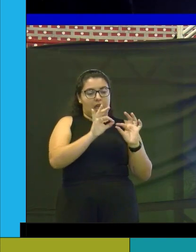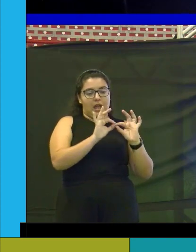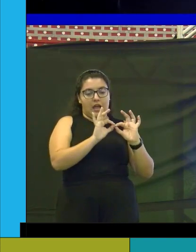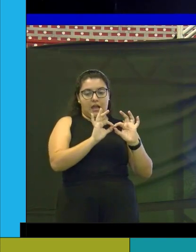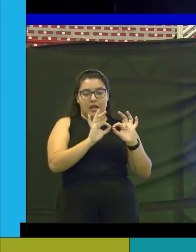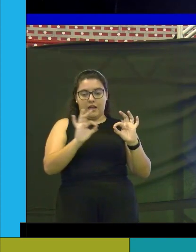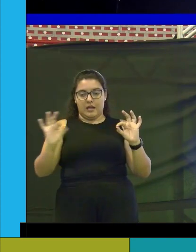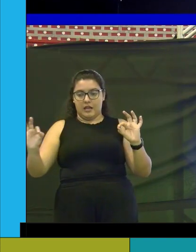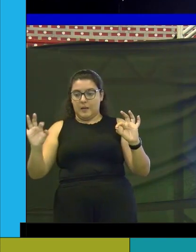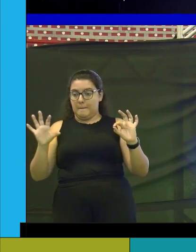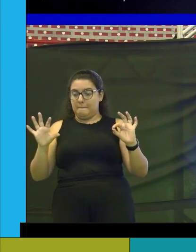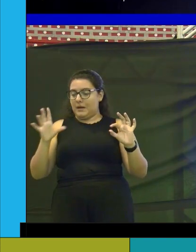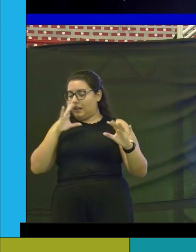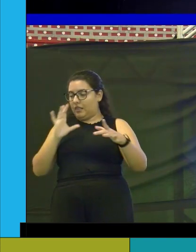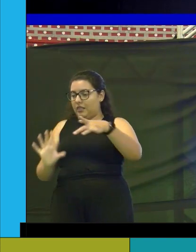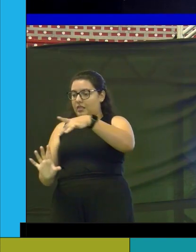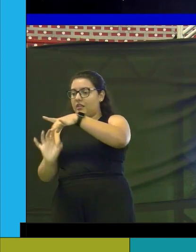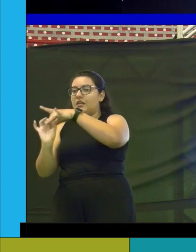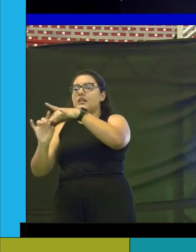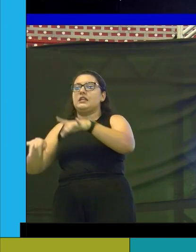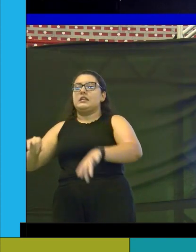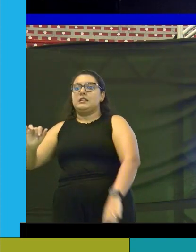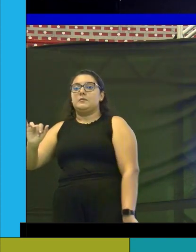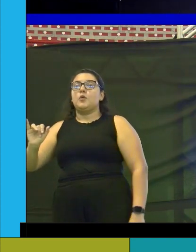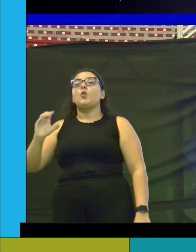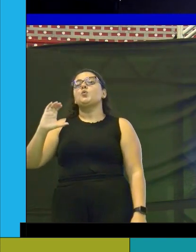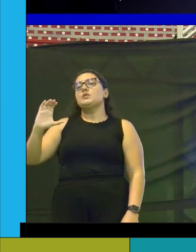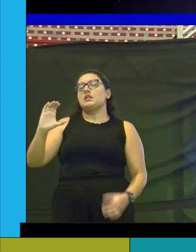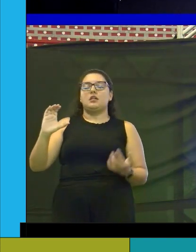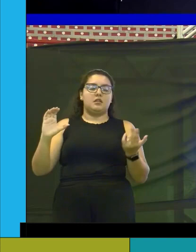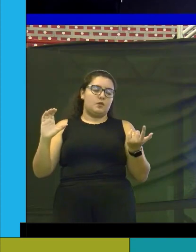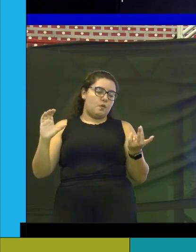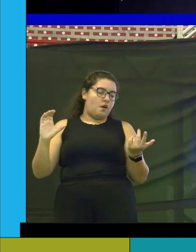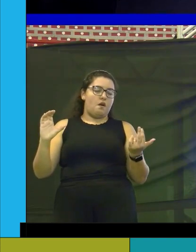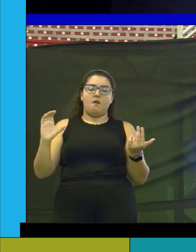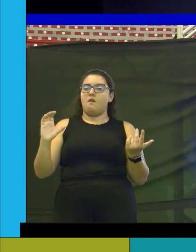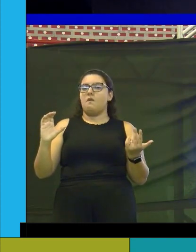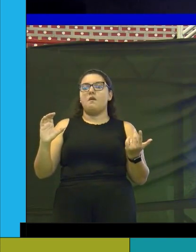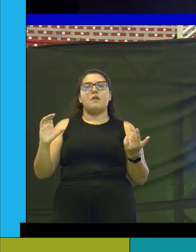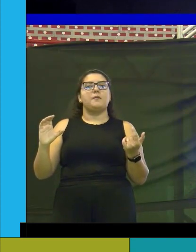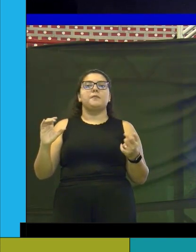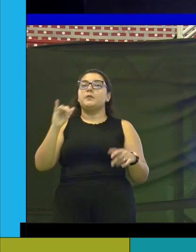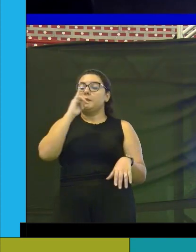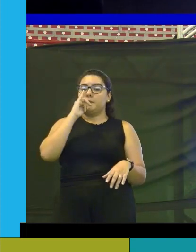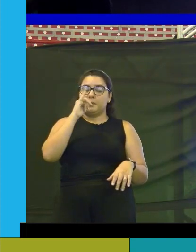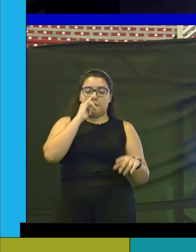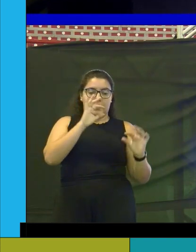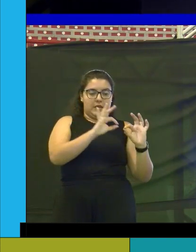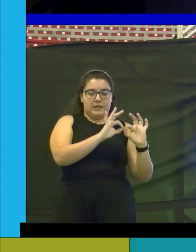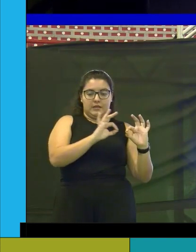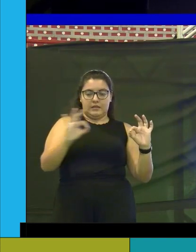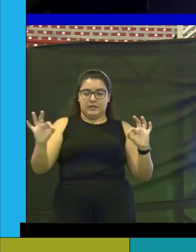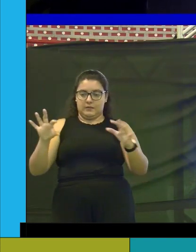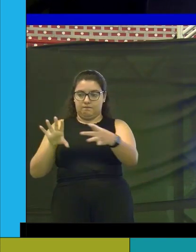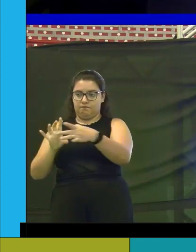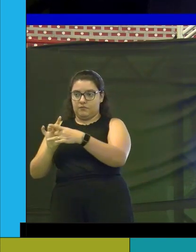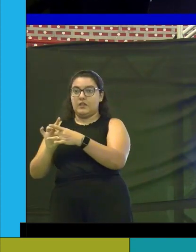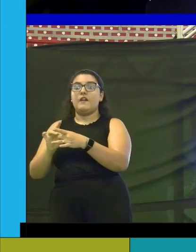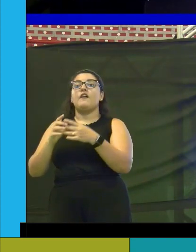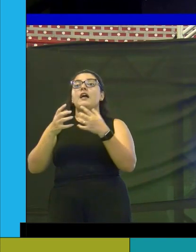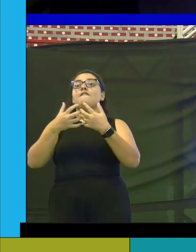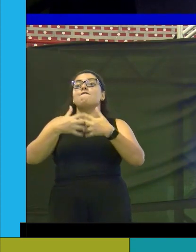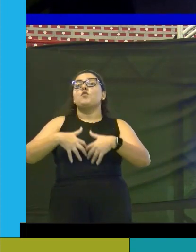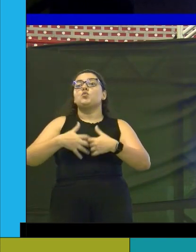toca o eixo Y. O C é a mesma coisa. O C, o termo independente, na função do segundo